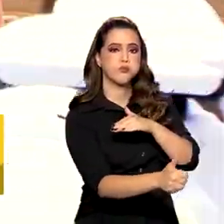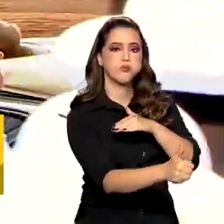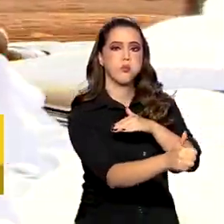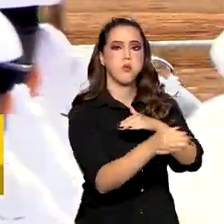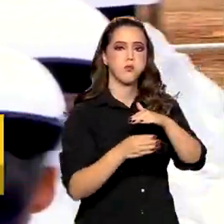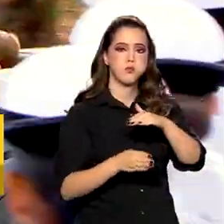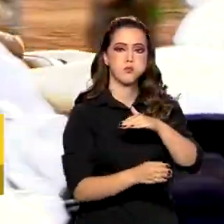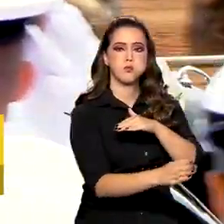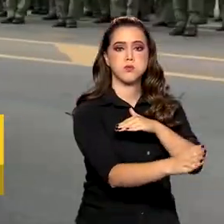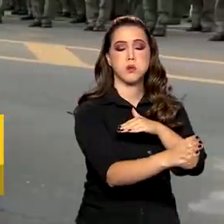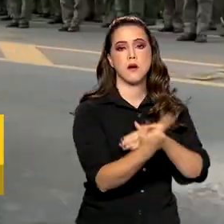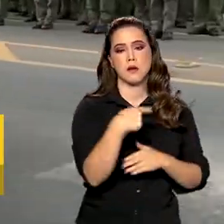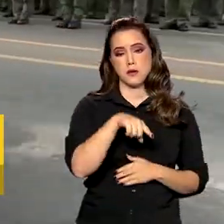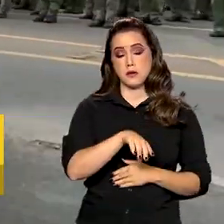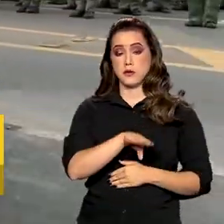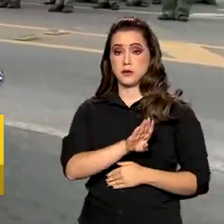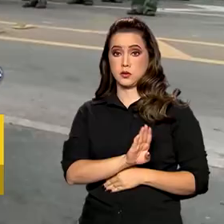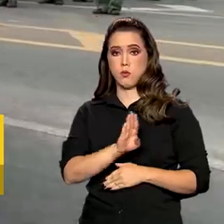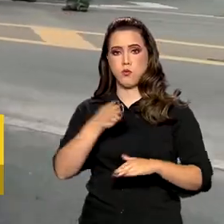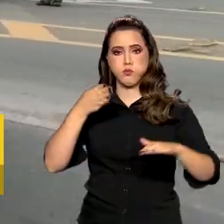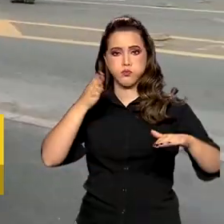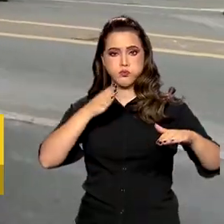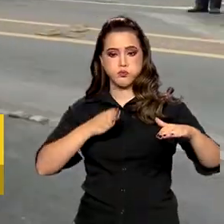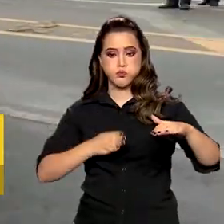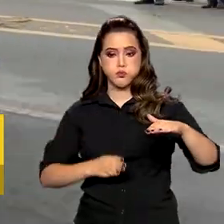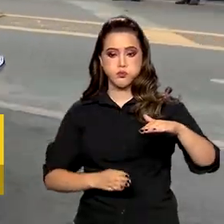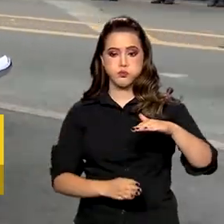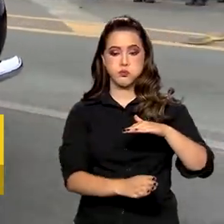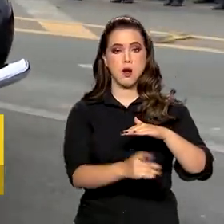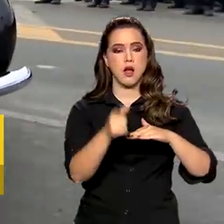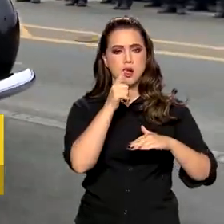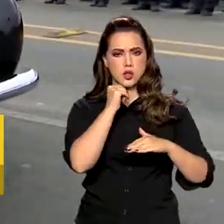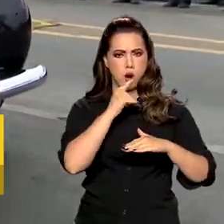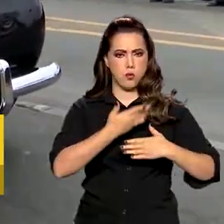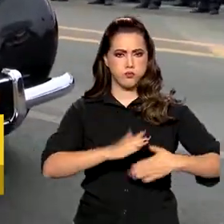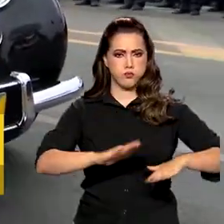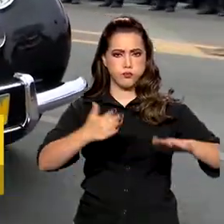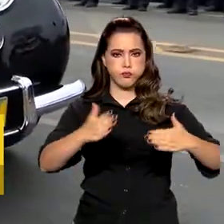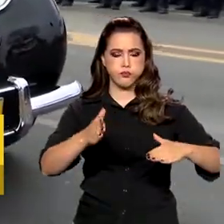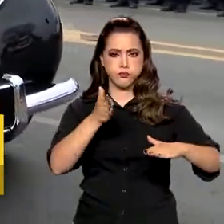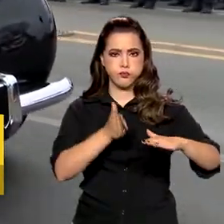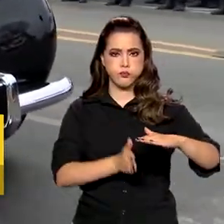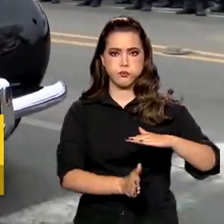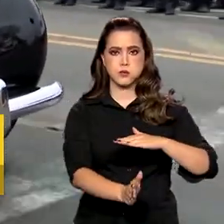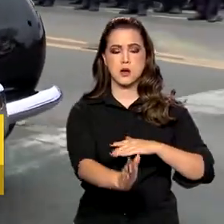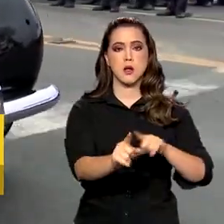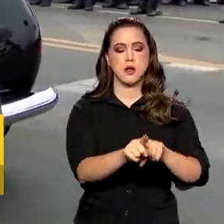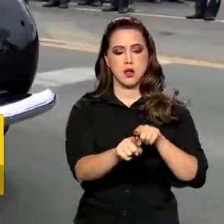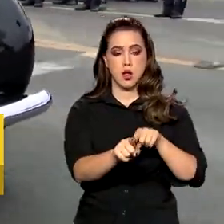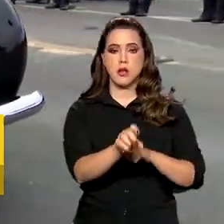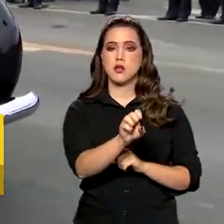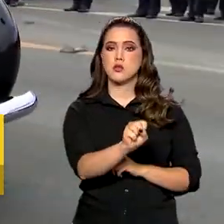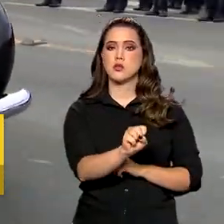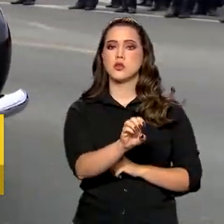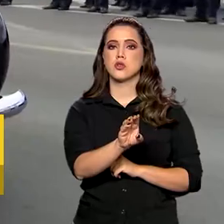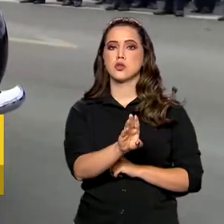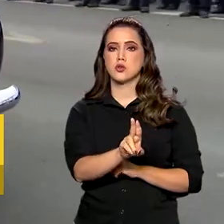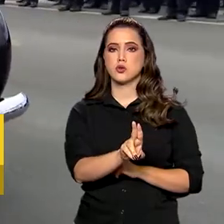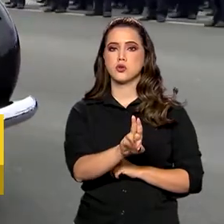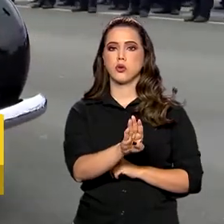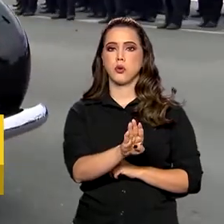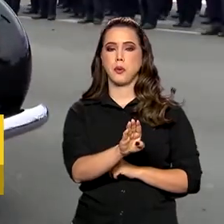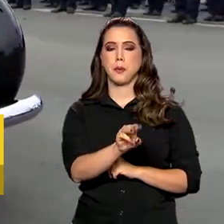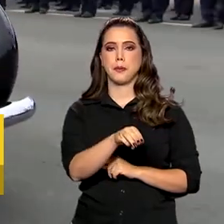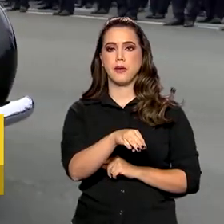Exatamente. O submarino Riachuelo, ele acabou de entrar para o setor operativo. É um procedimento de anos que vai acontecendo.